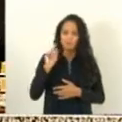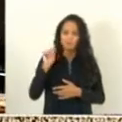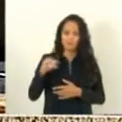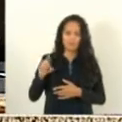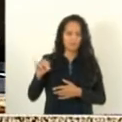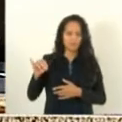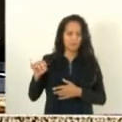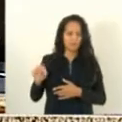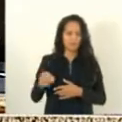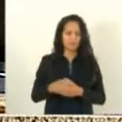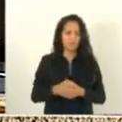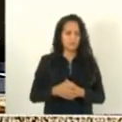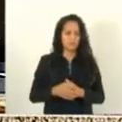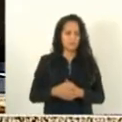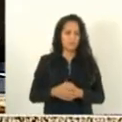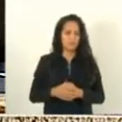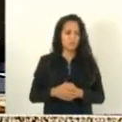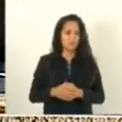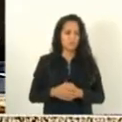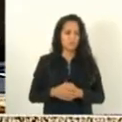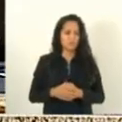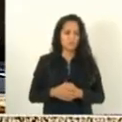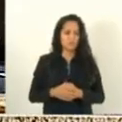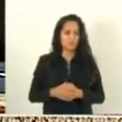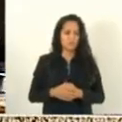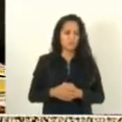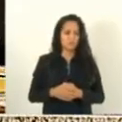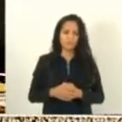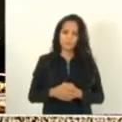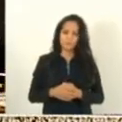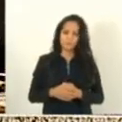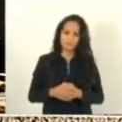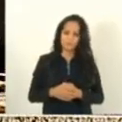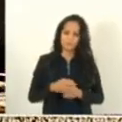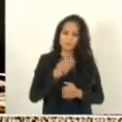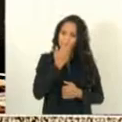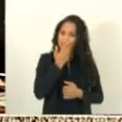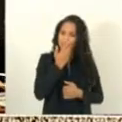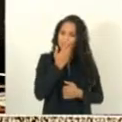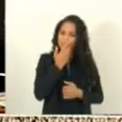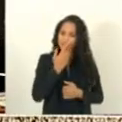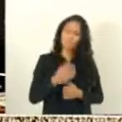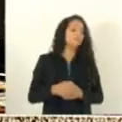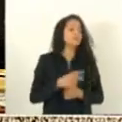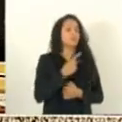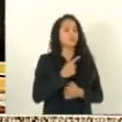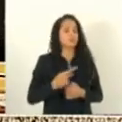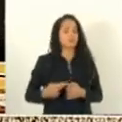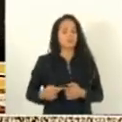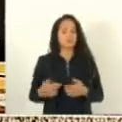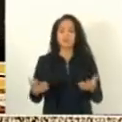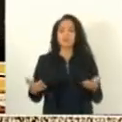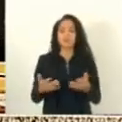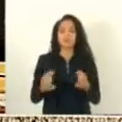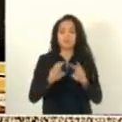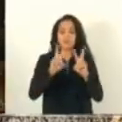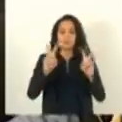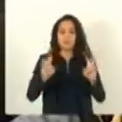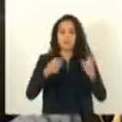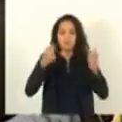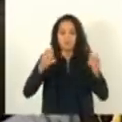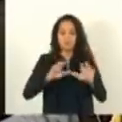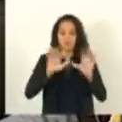Não obrigado, por isso. Presidente. Mais uma vez a campainha, vamos embora. Senhor presidente, eu vou avocar a matéria na